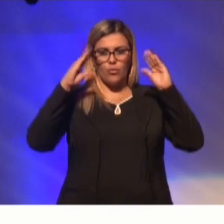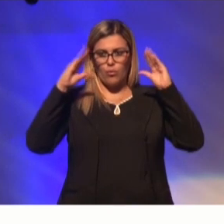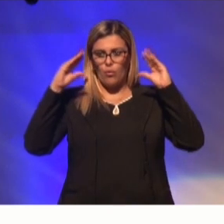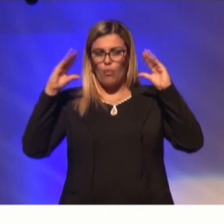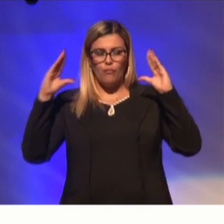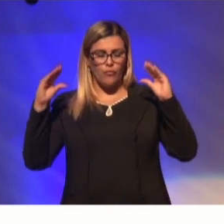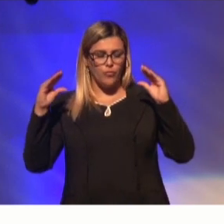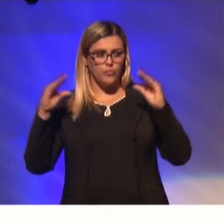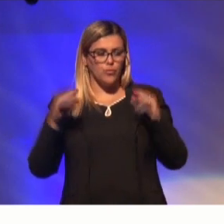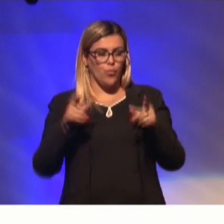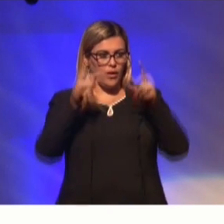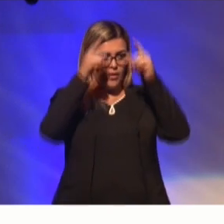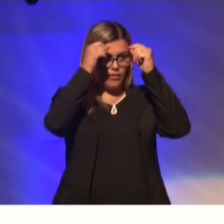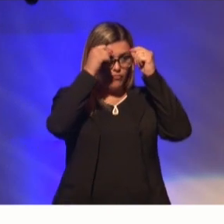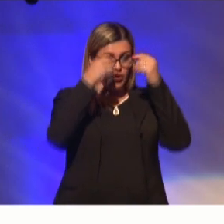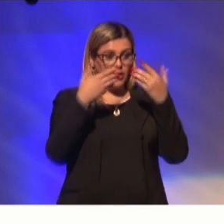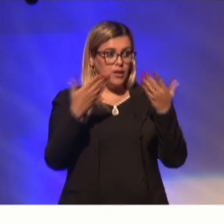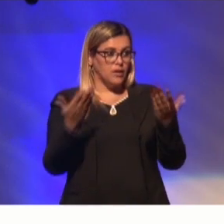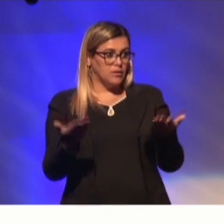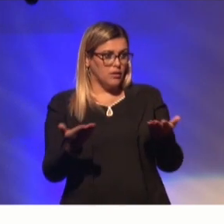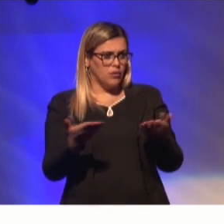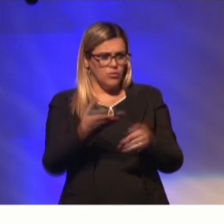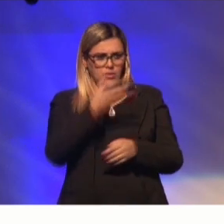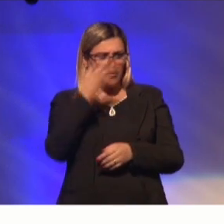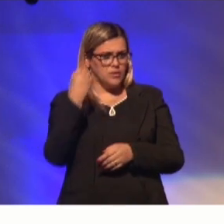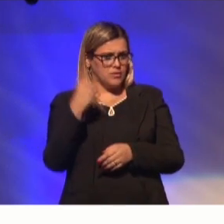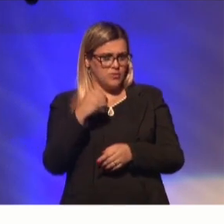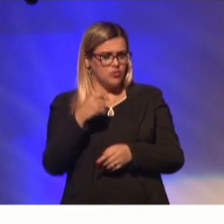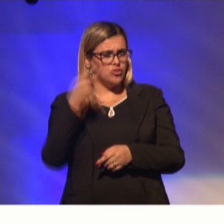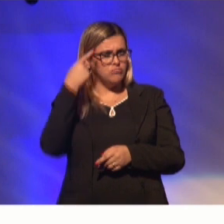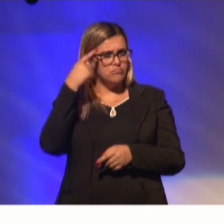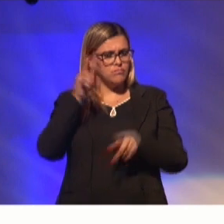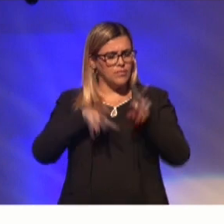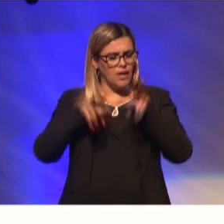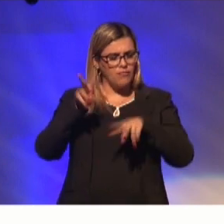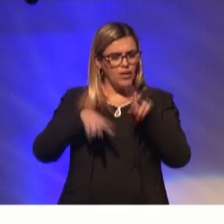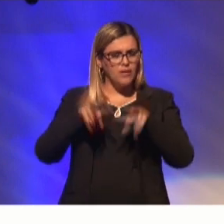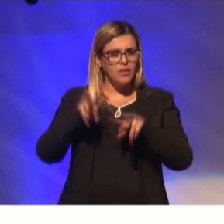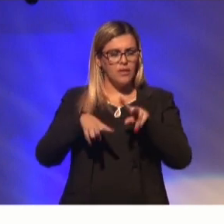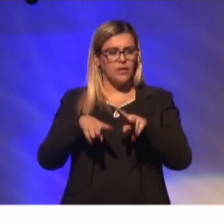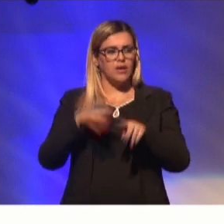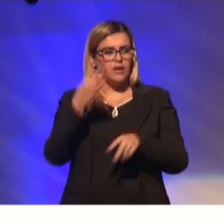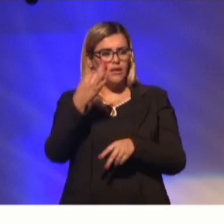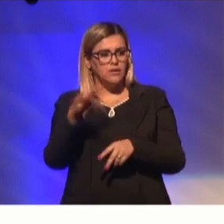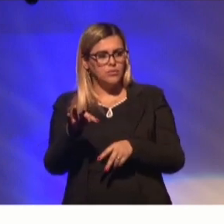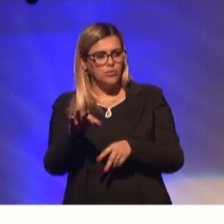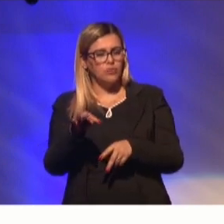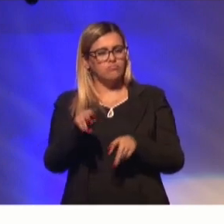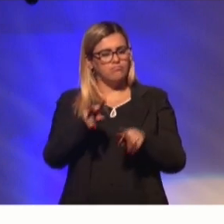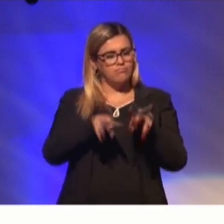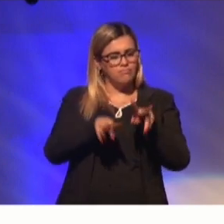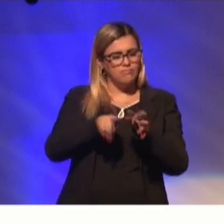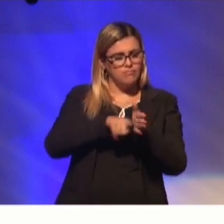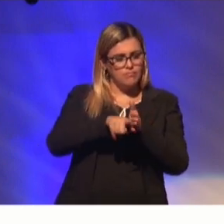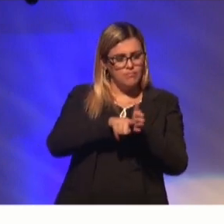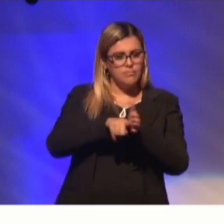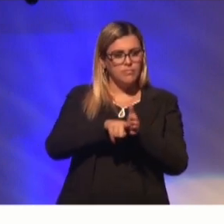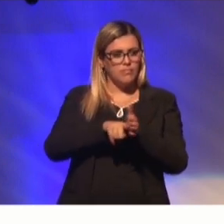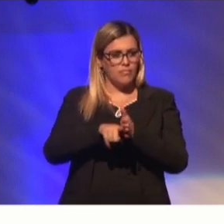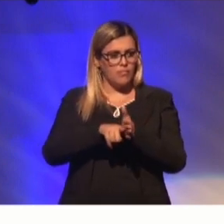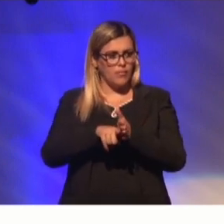a analgesia. Bem, então não esqueçam de fazer uma boa avaliação da dor, uma boa inspeção, uma